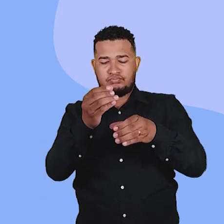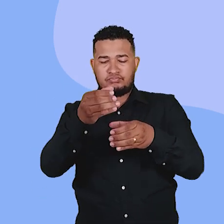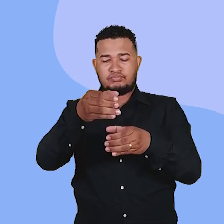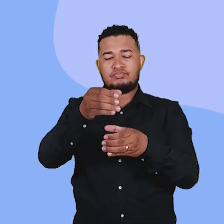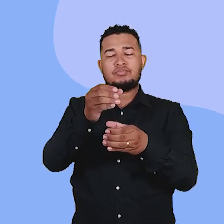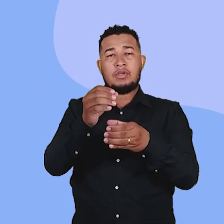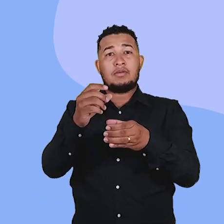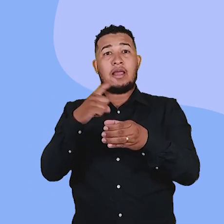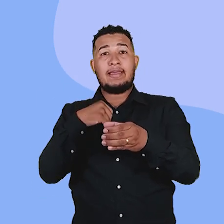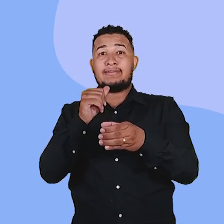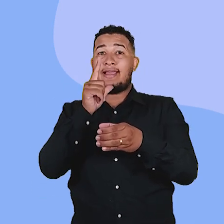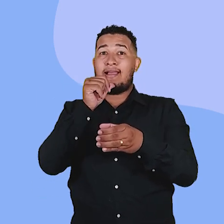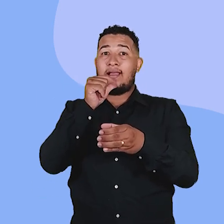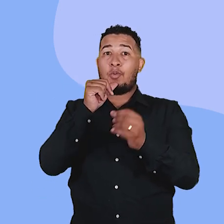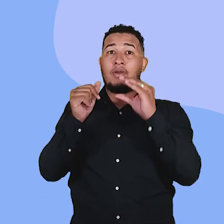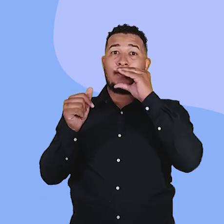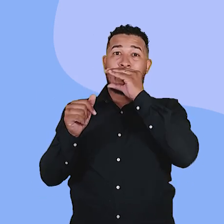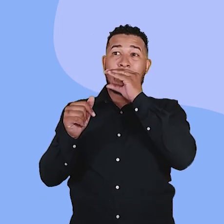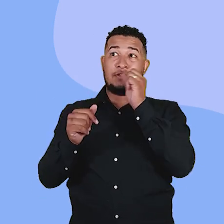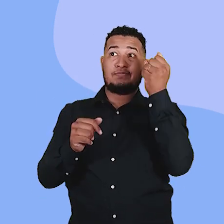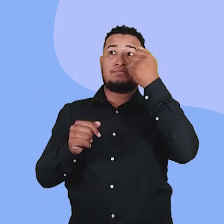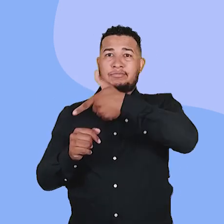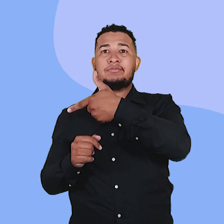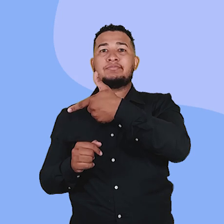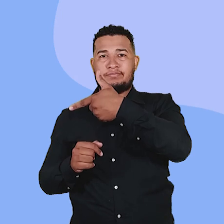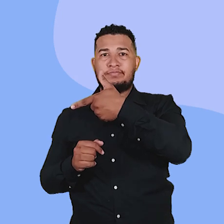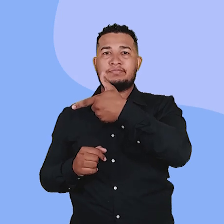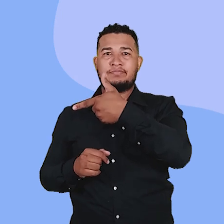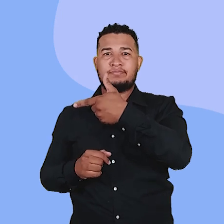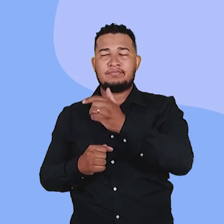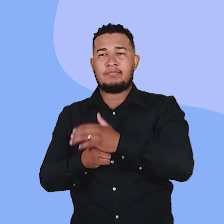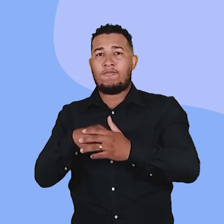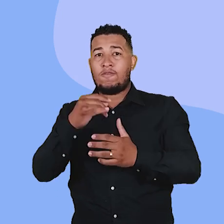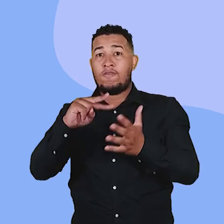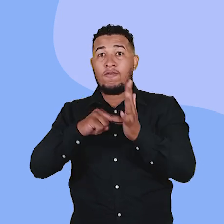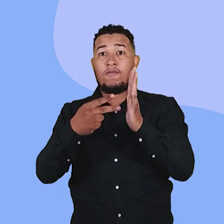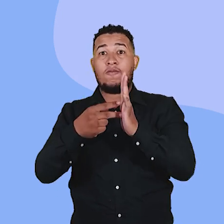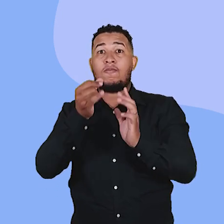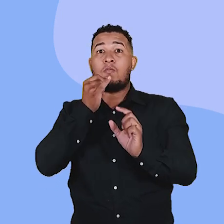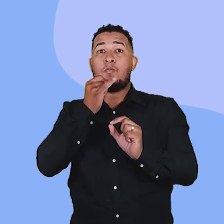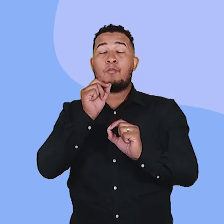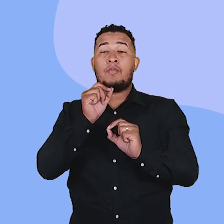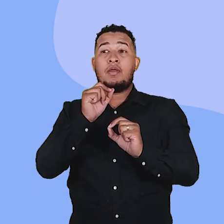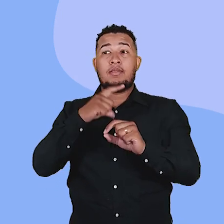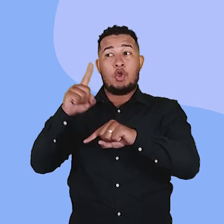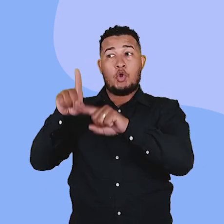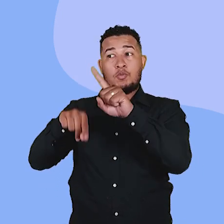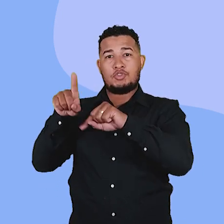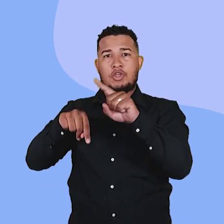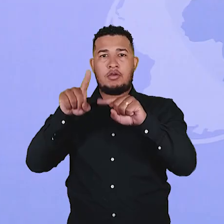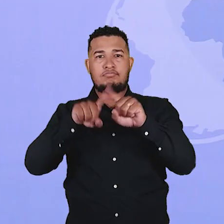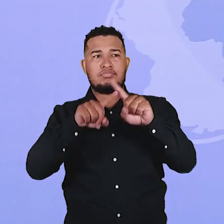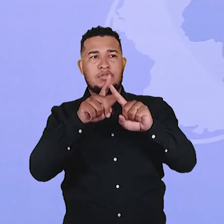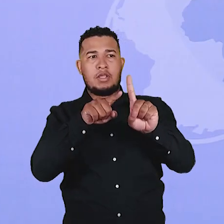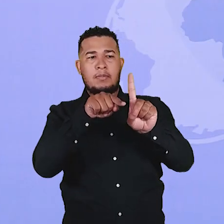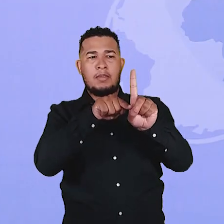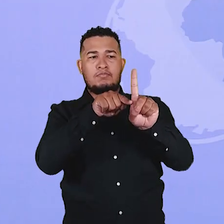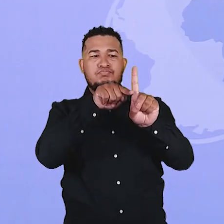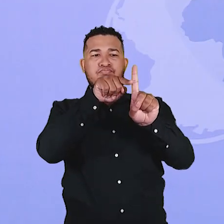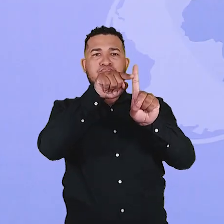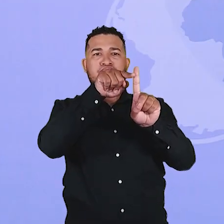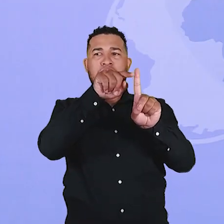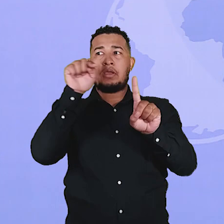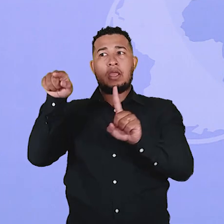vai fluindo da água para o gelo. Ou seja, eu tenho dois objetos com temperaturas diferentes. Quando é